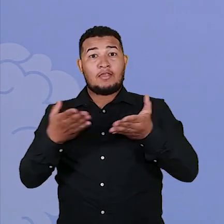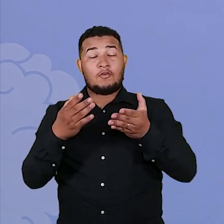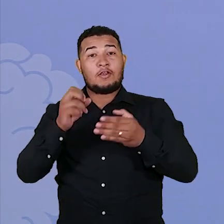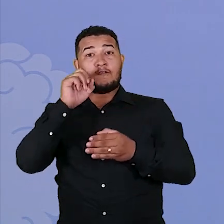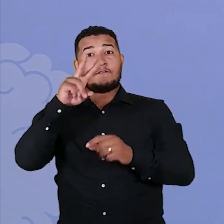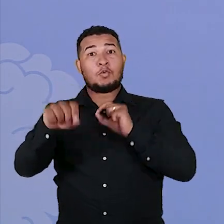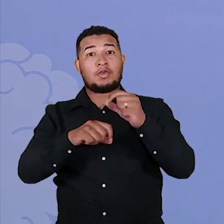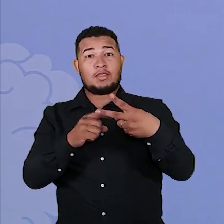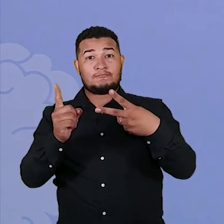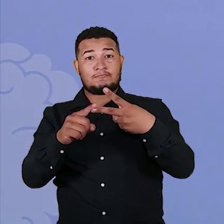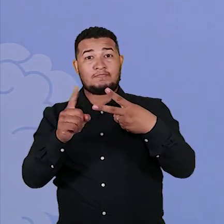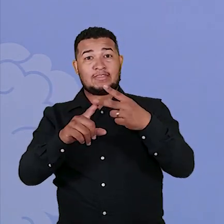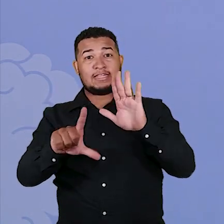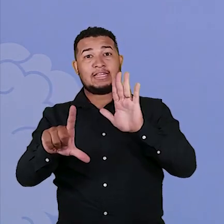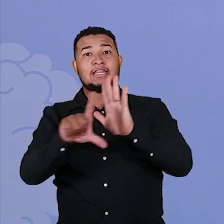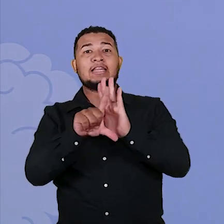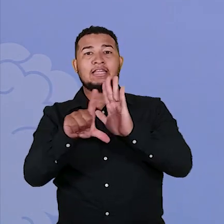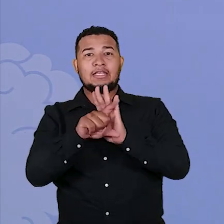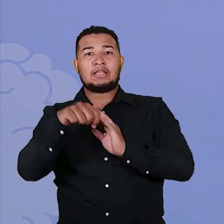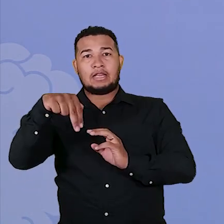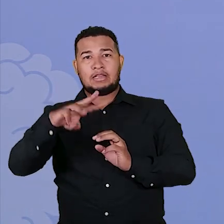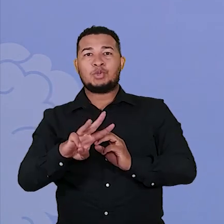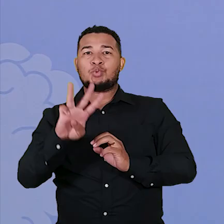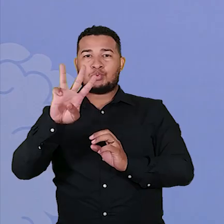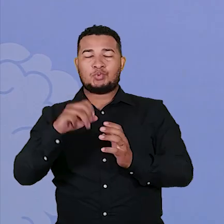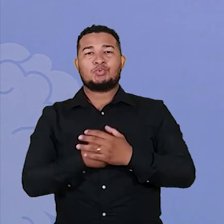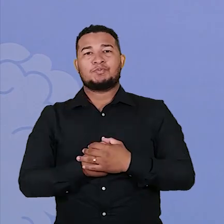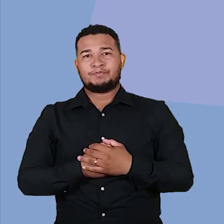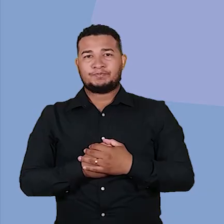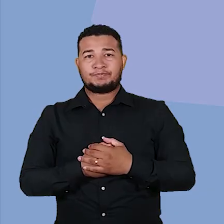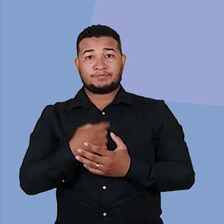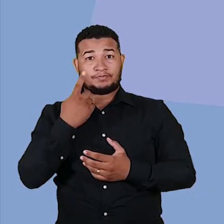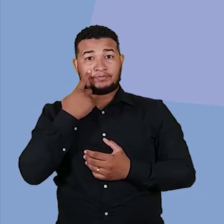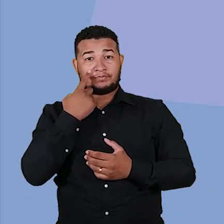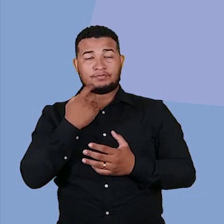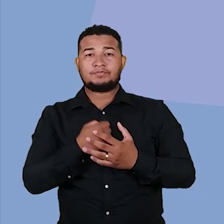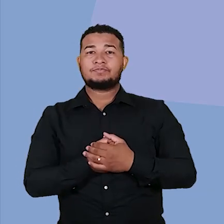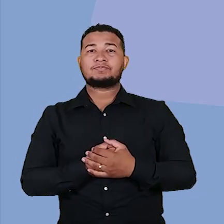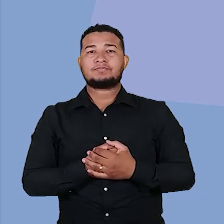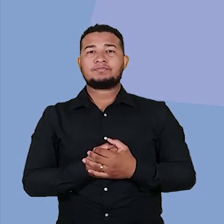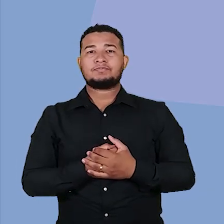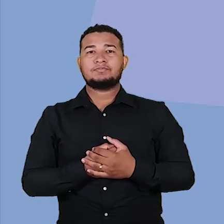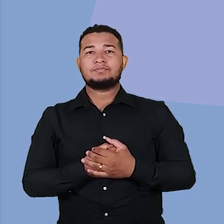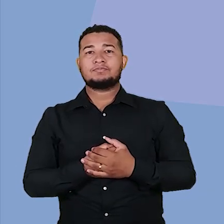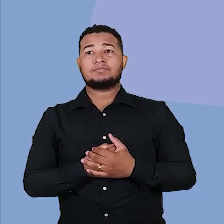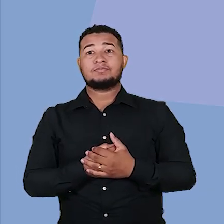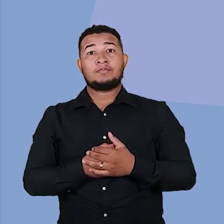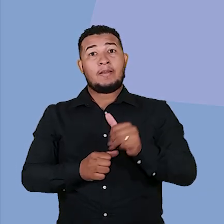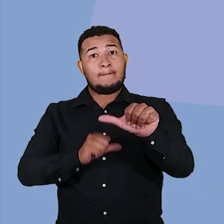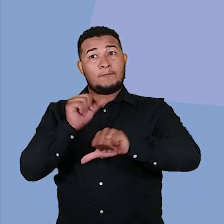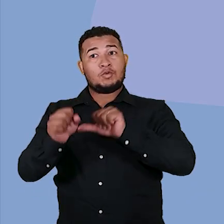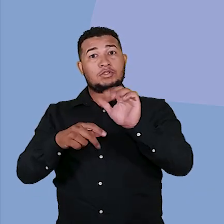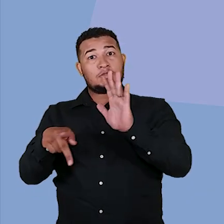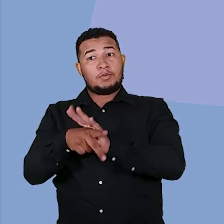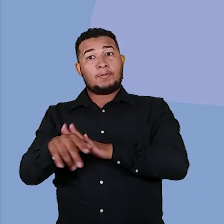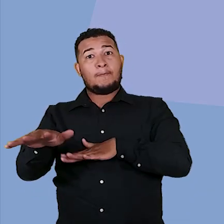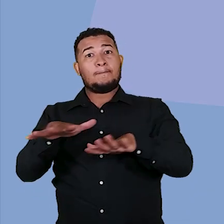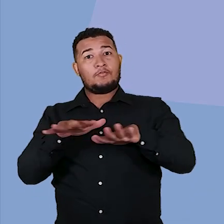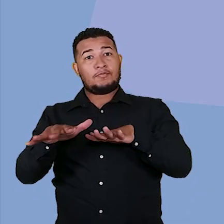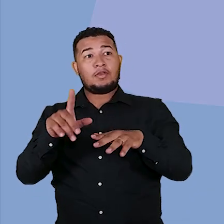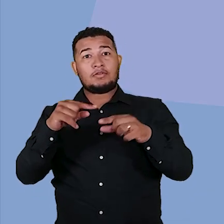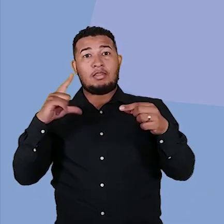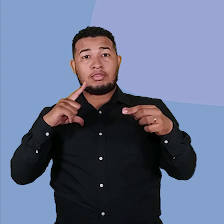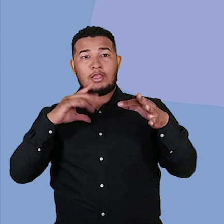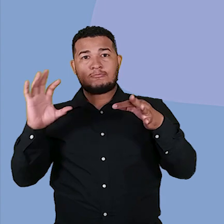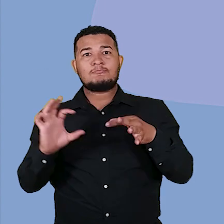nós vamos ver sobre a segunda lei de newton vamos ver aí a mudança de movimento é proporcional